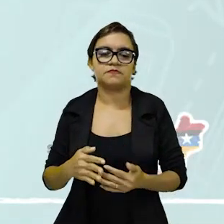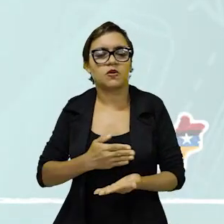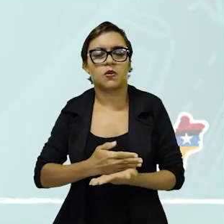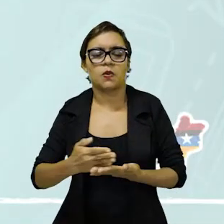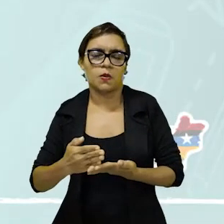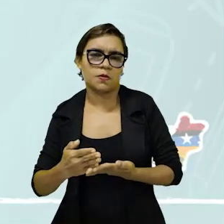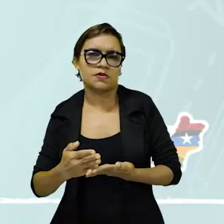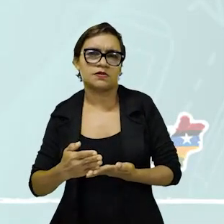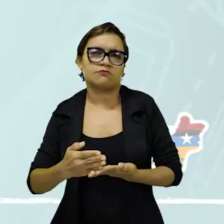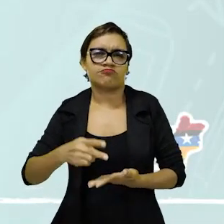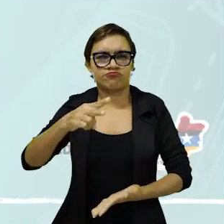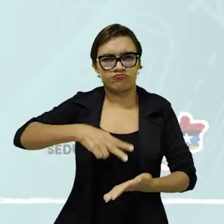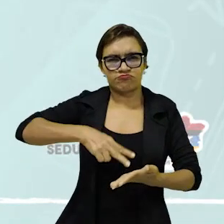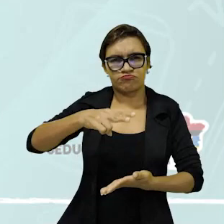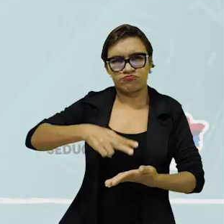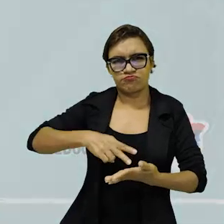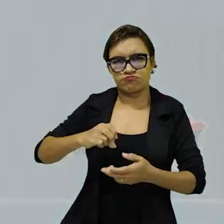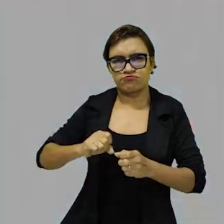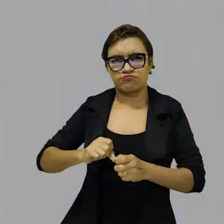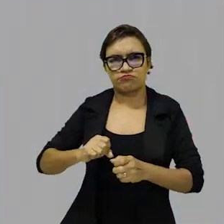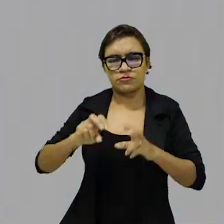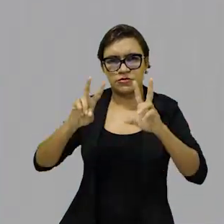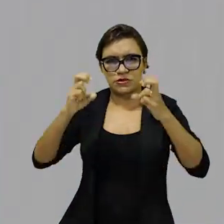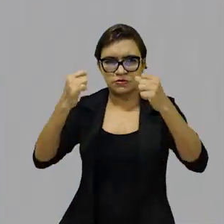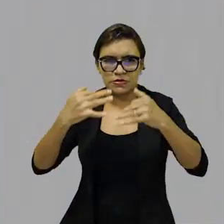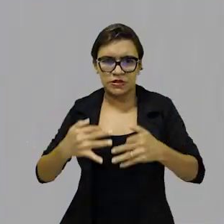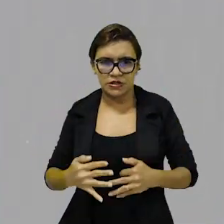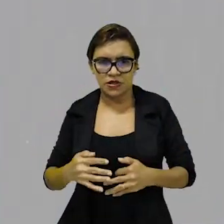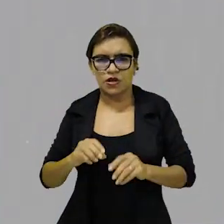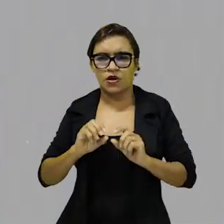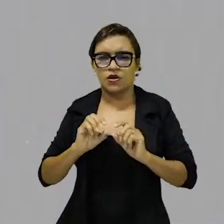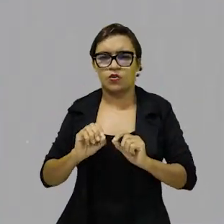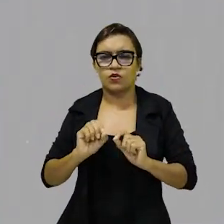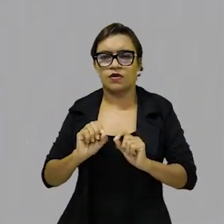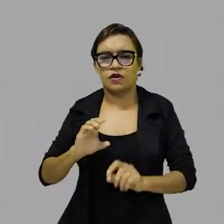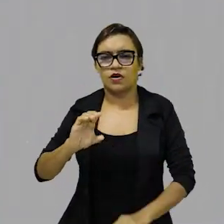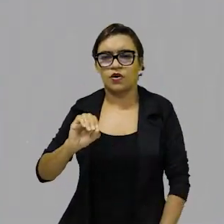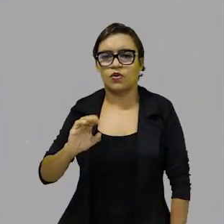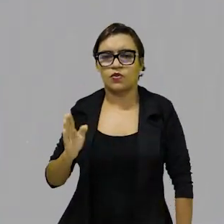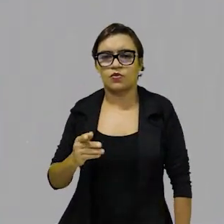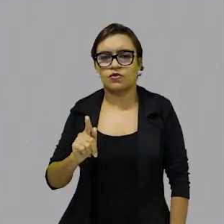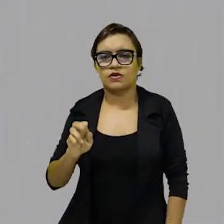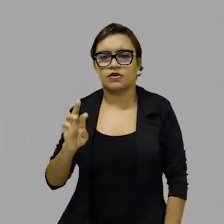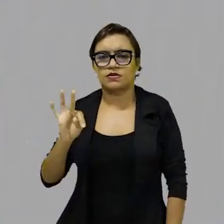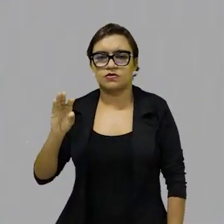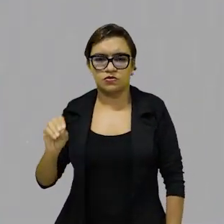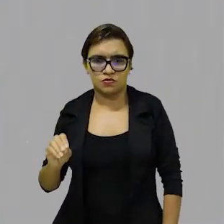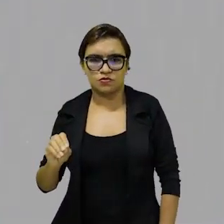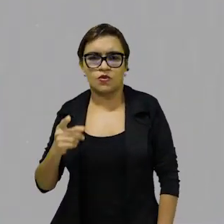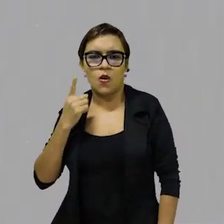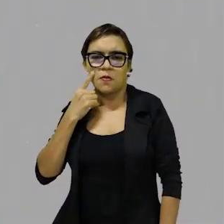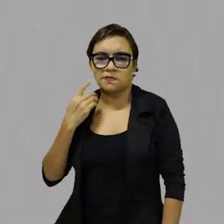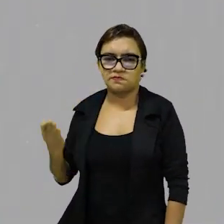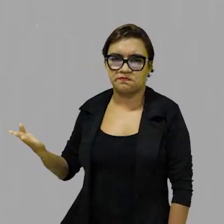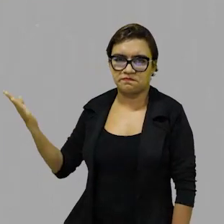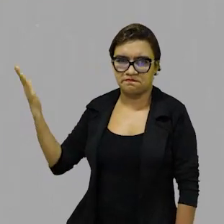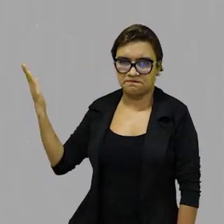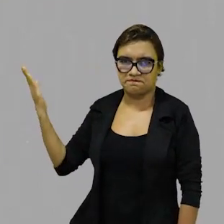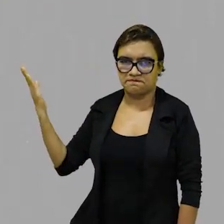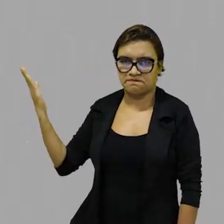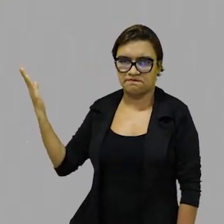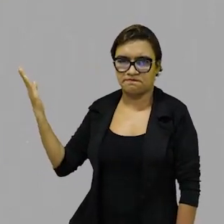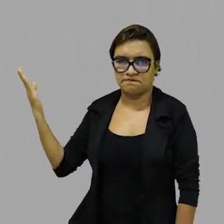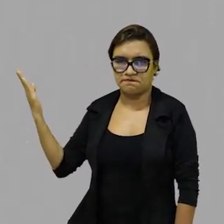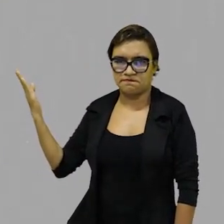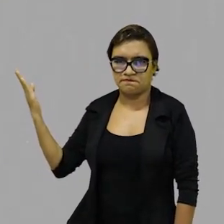algumas releituras do Grito, de Edvard Munch, ou Edward Munch, como alguns costumam falar. Munch ou Monk, né? Eu